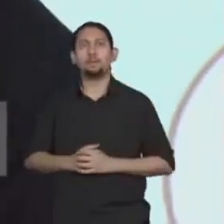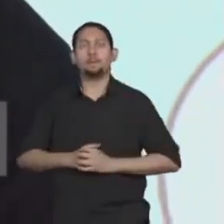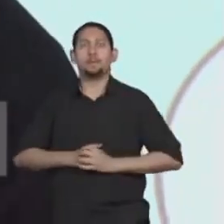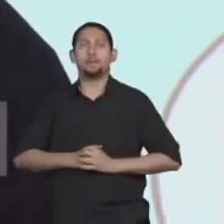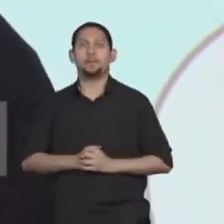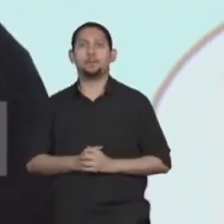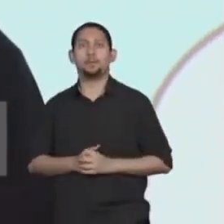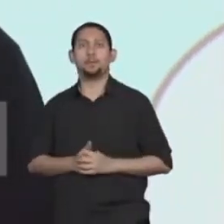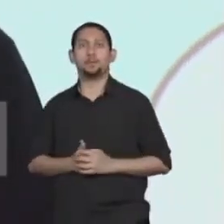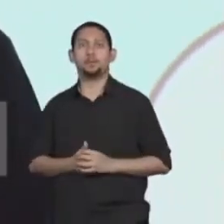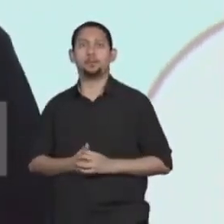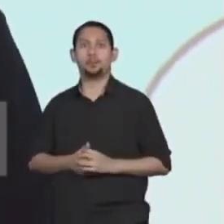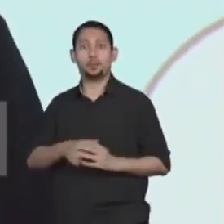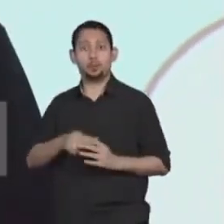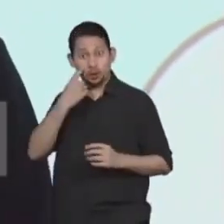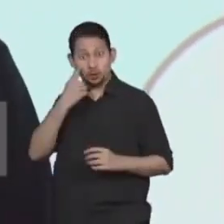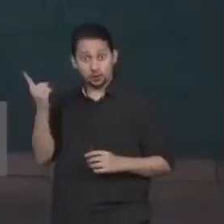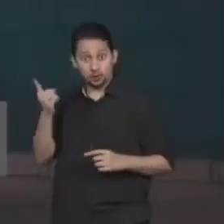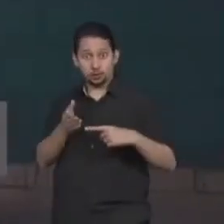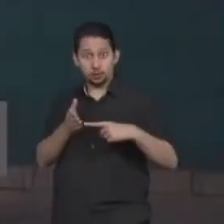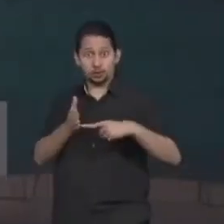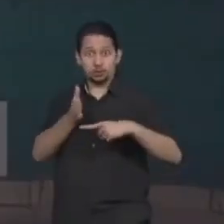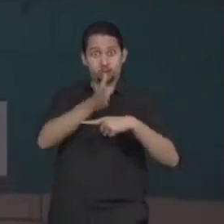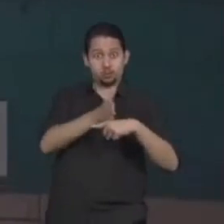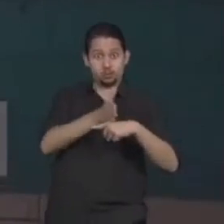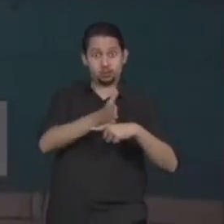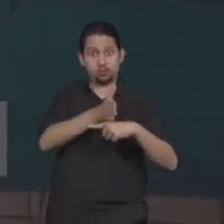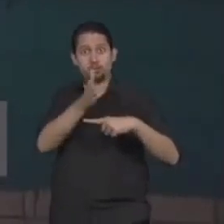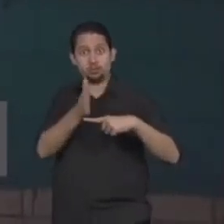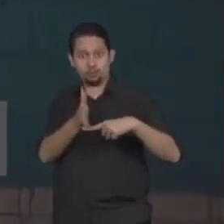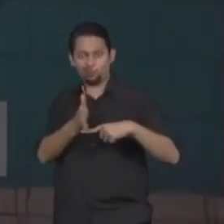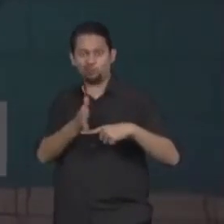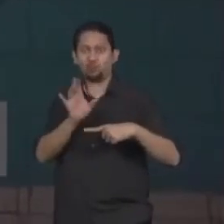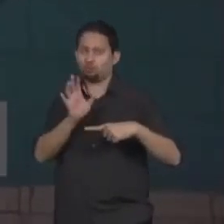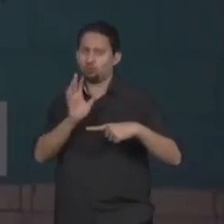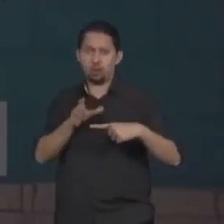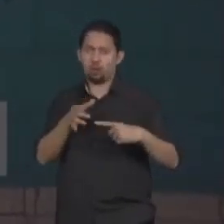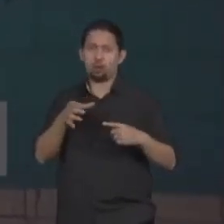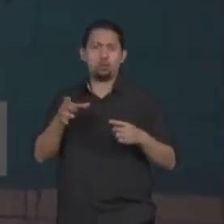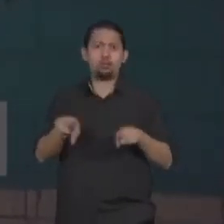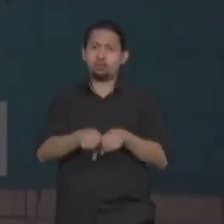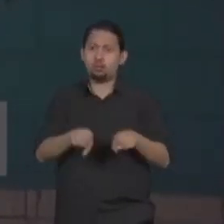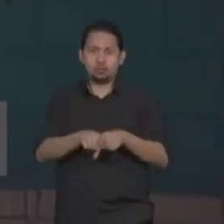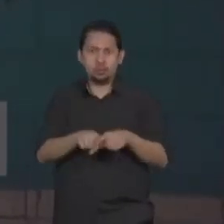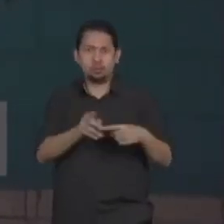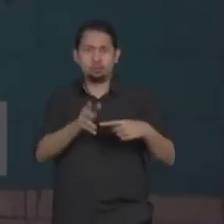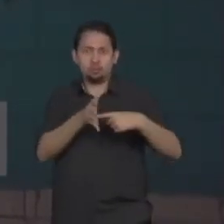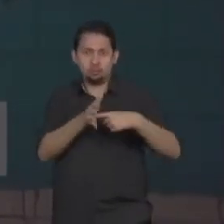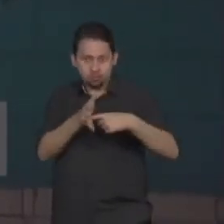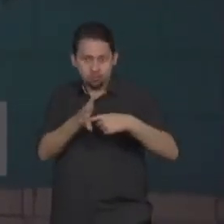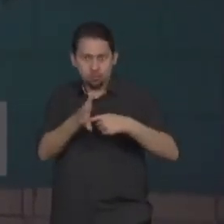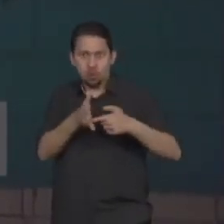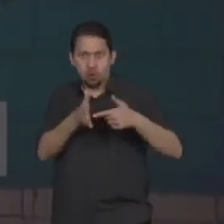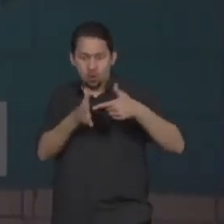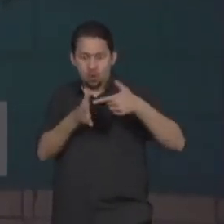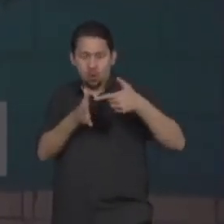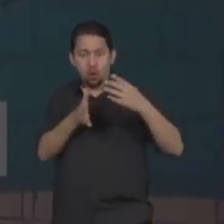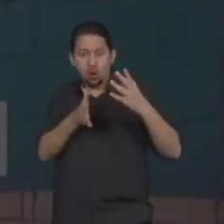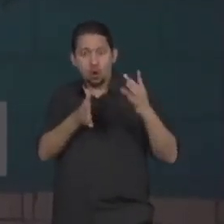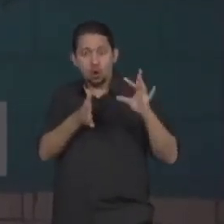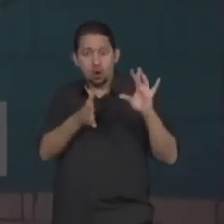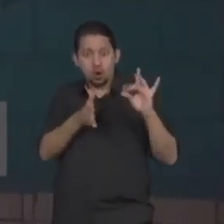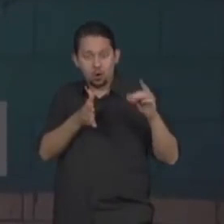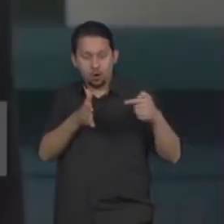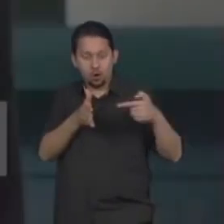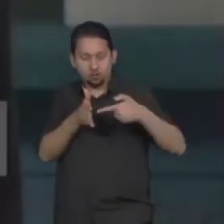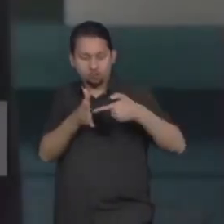E a outra do outro lado. Elas estão instaladas. Só vou colar para que elas não se